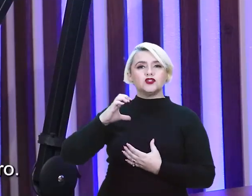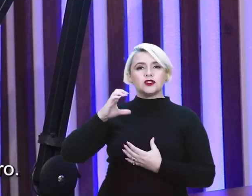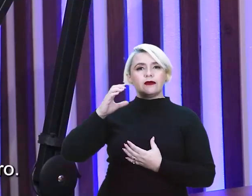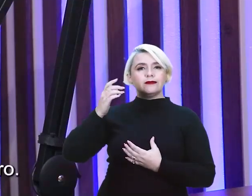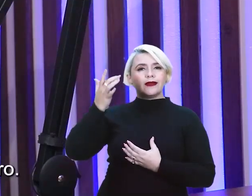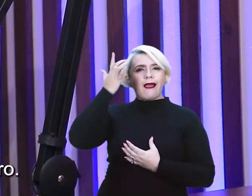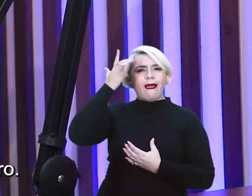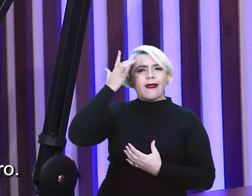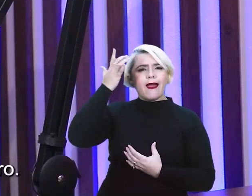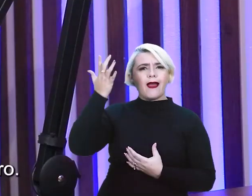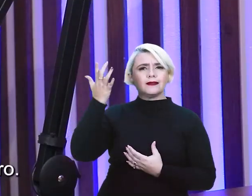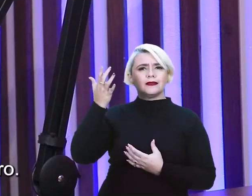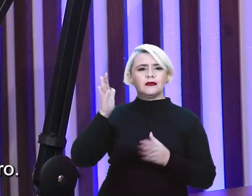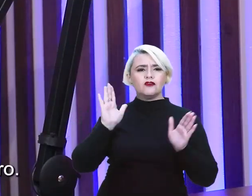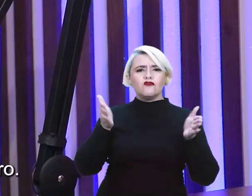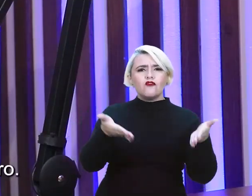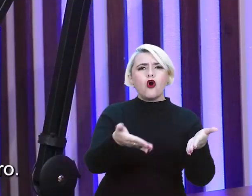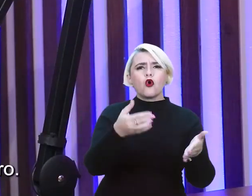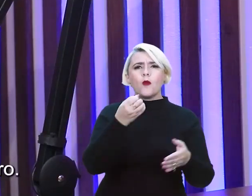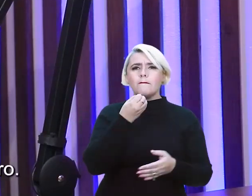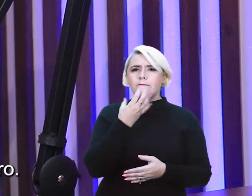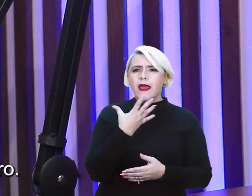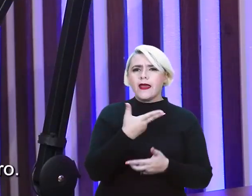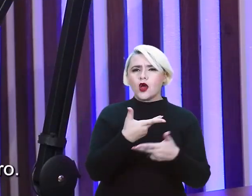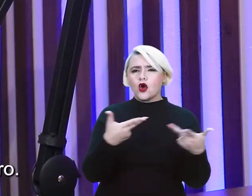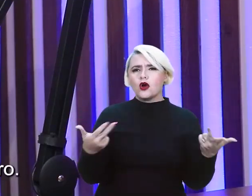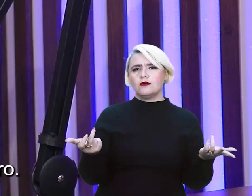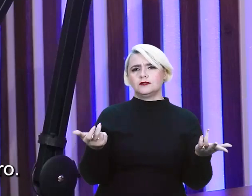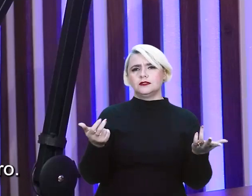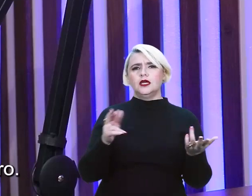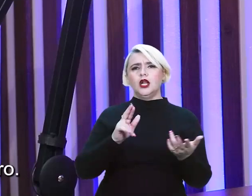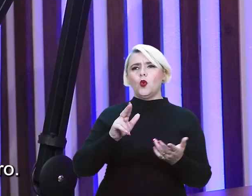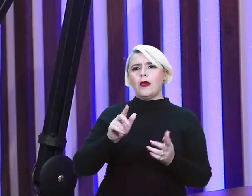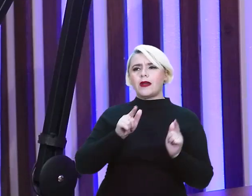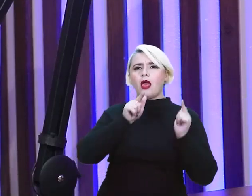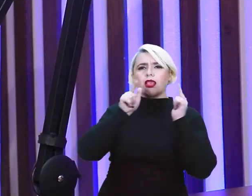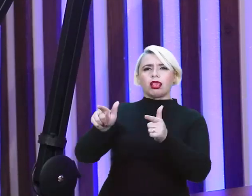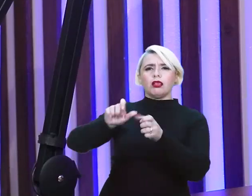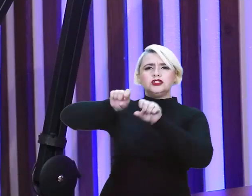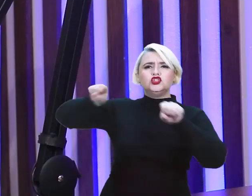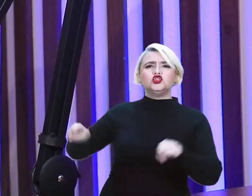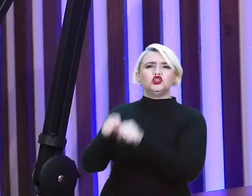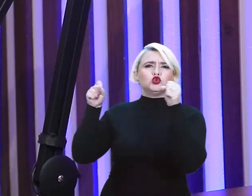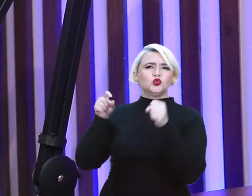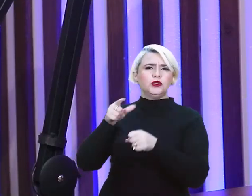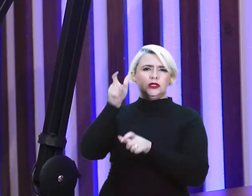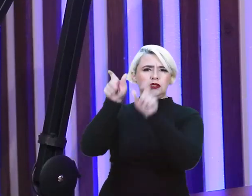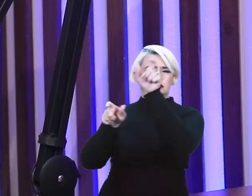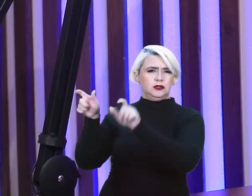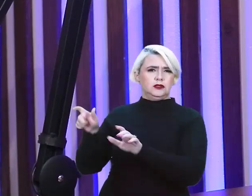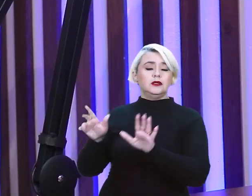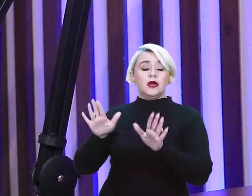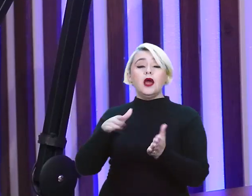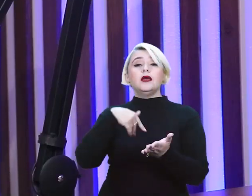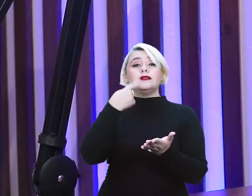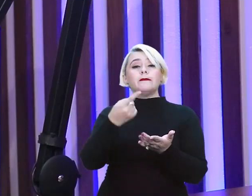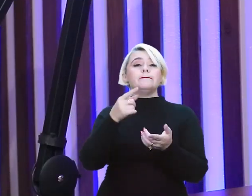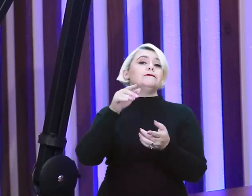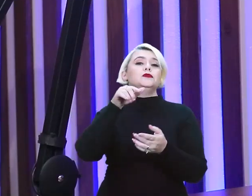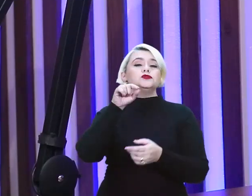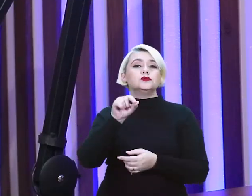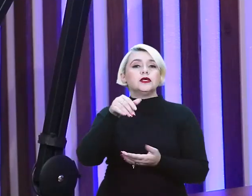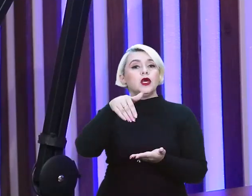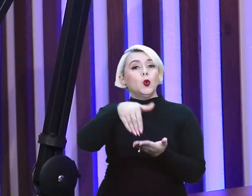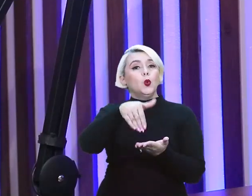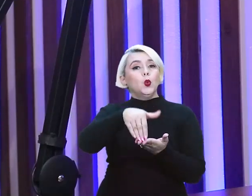para a construção e nunca para destruir o outro, né? Depois, por último,